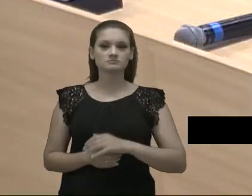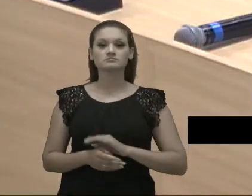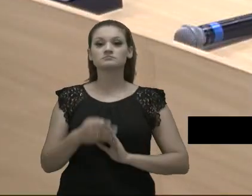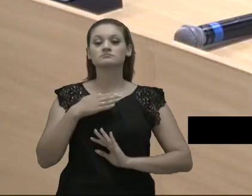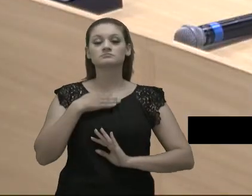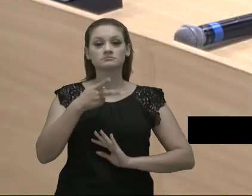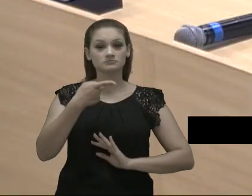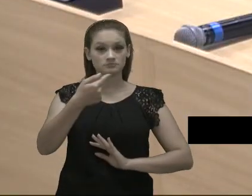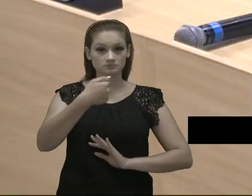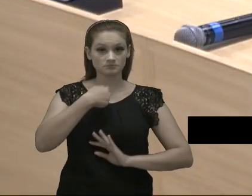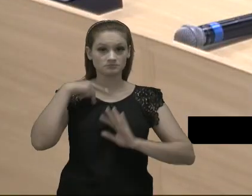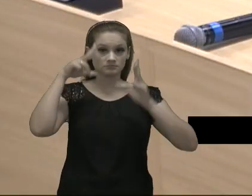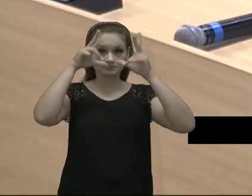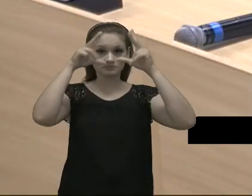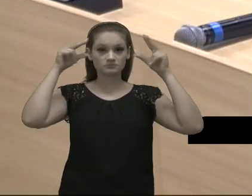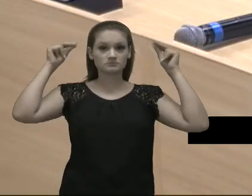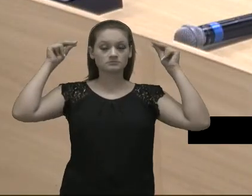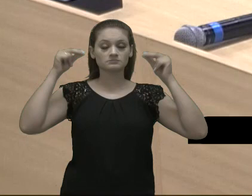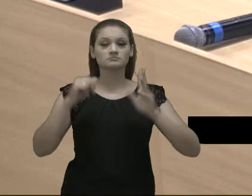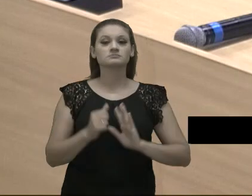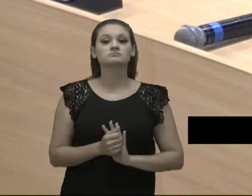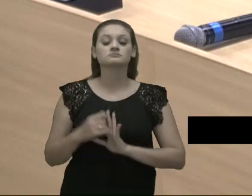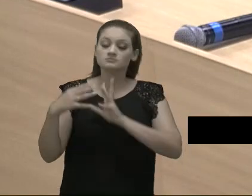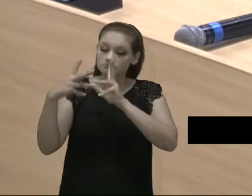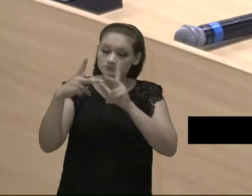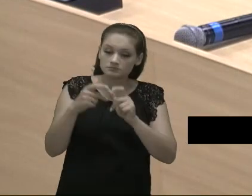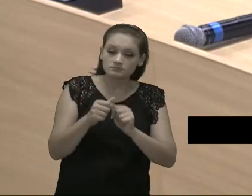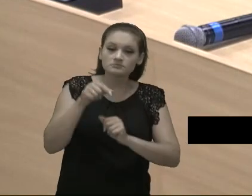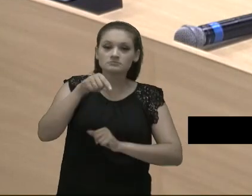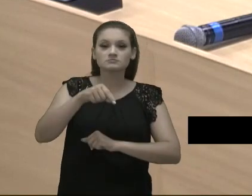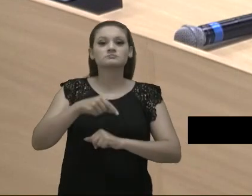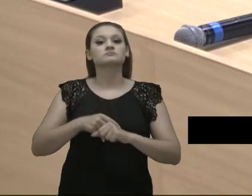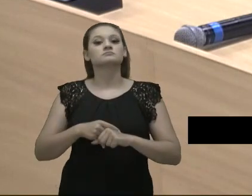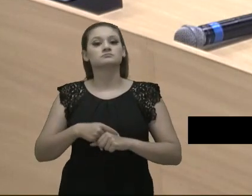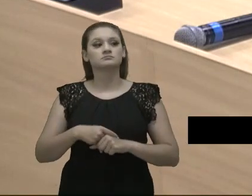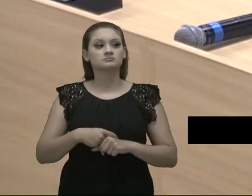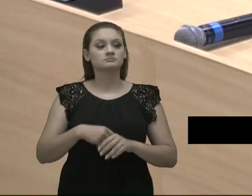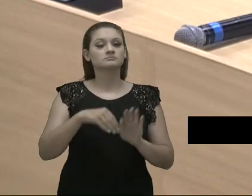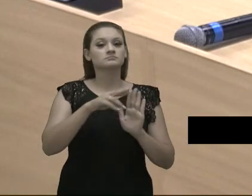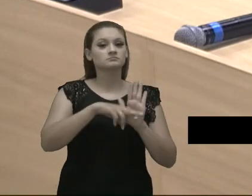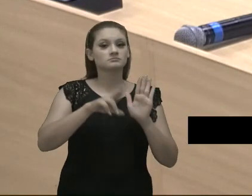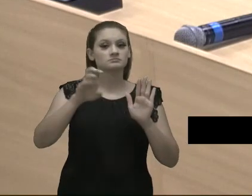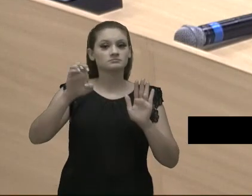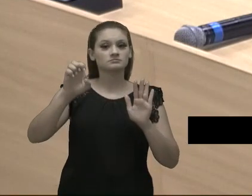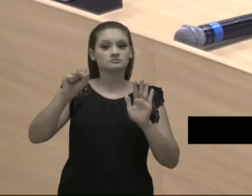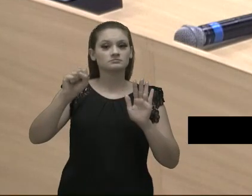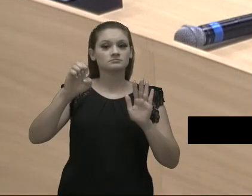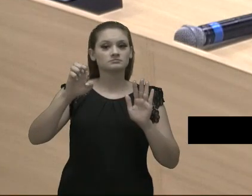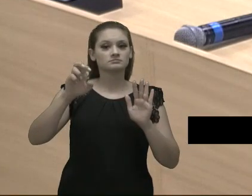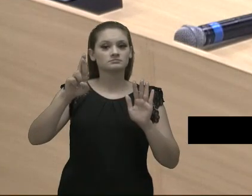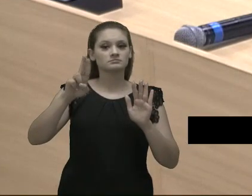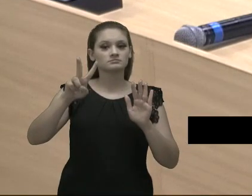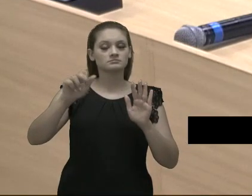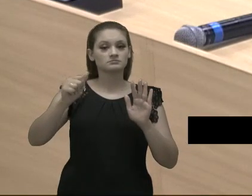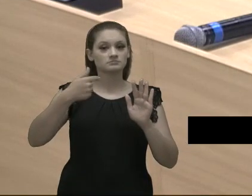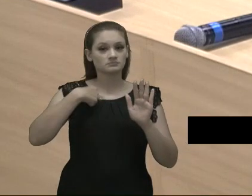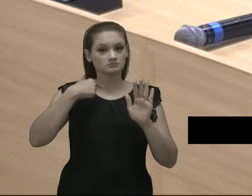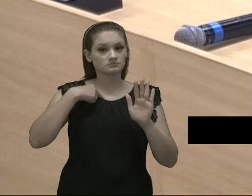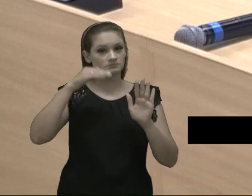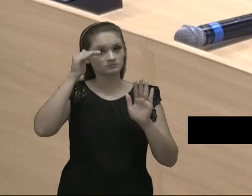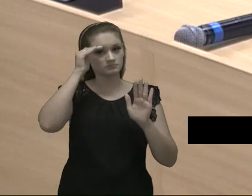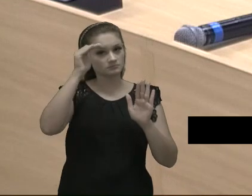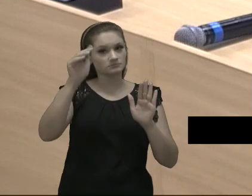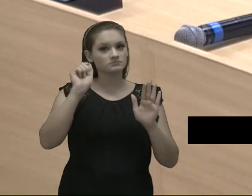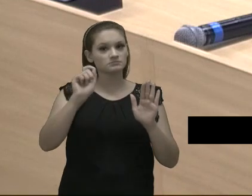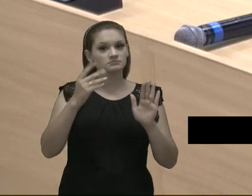mim, pela enfermagem. Todos que estão no cadastro reserva, eu estou seguindo a ordem. Quem quiser